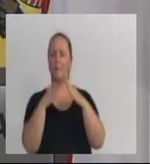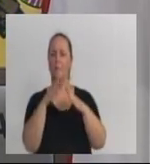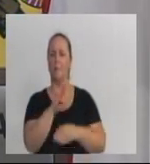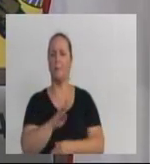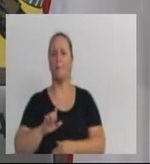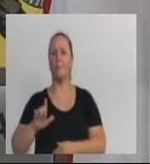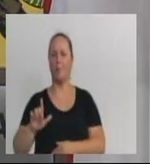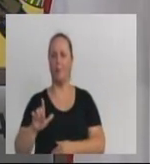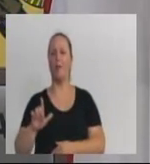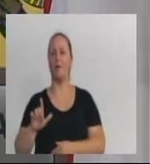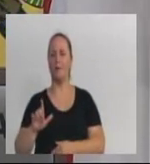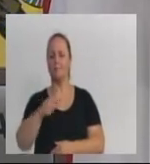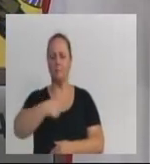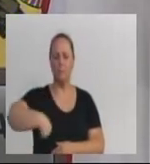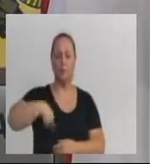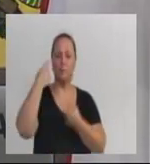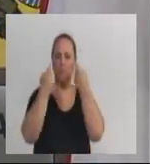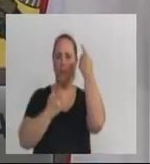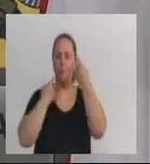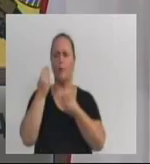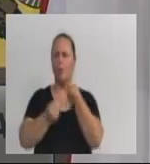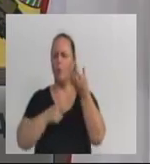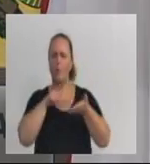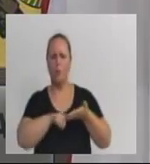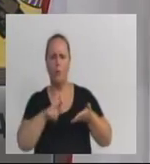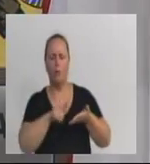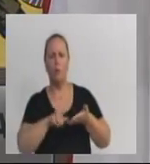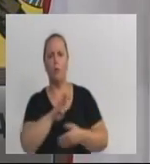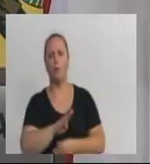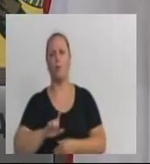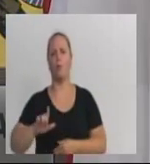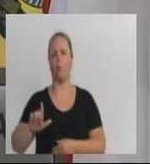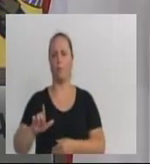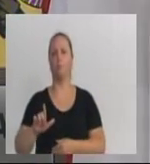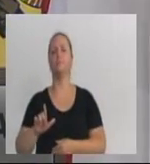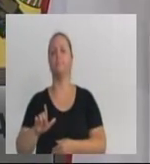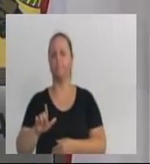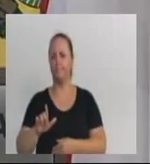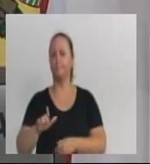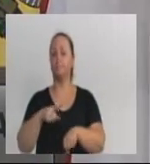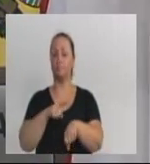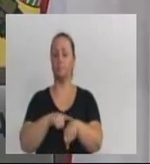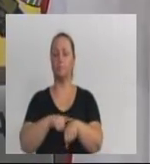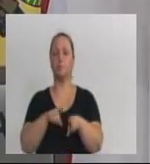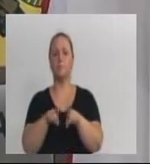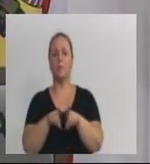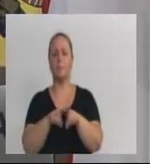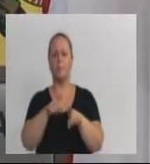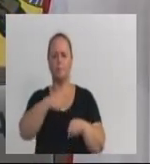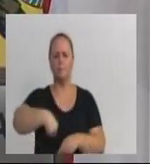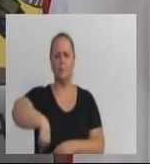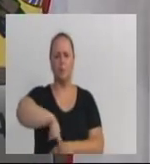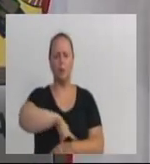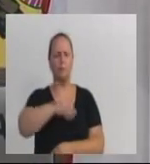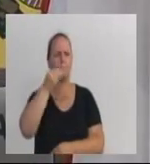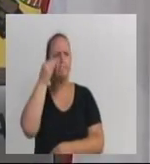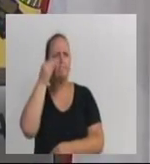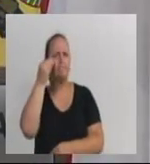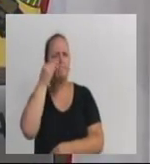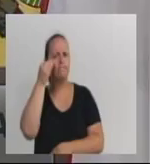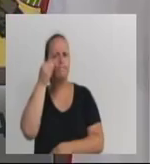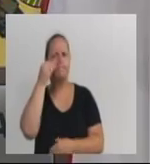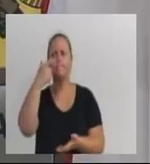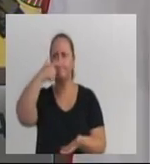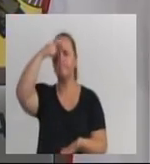nos preocupamos com a limpeza de Blumenau, e neste momento em que se tenta, vereador Adriano Pereira,